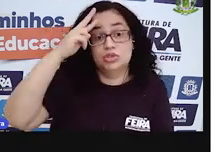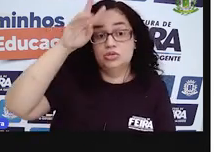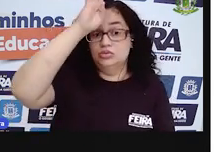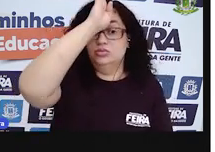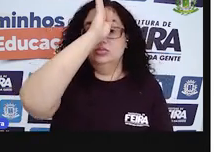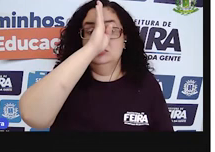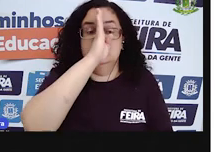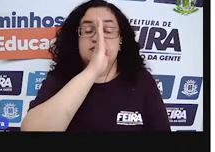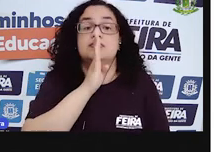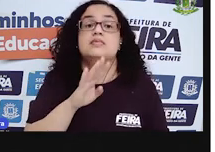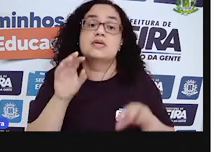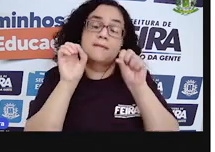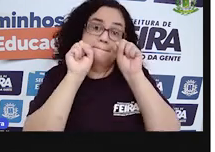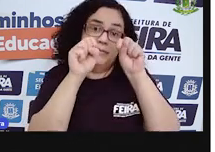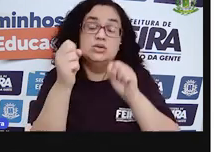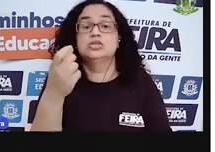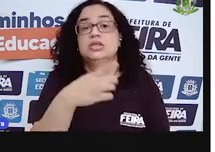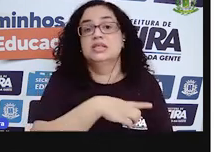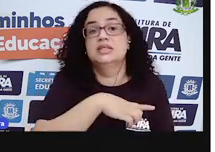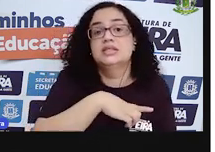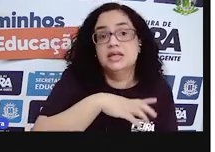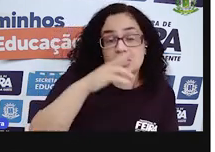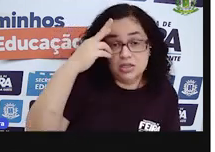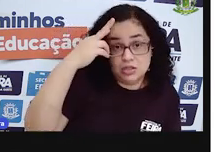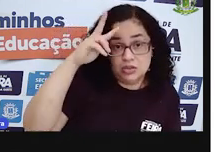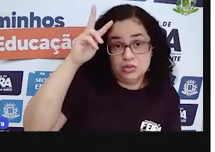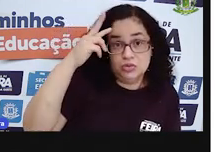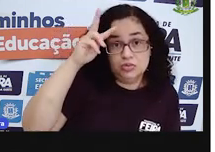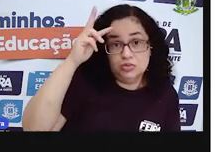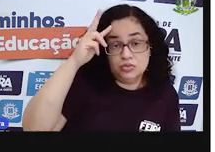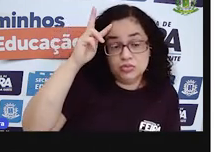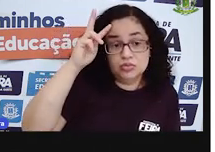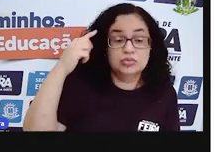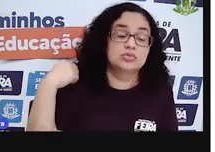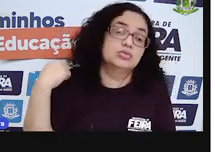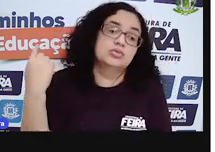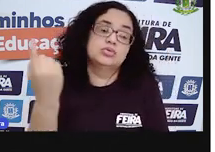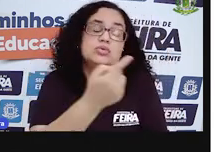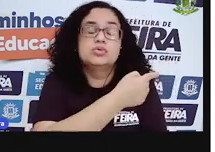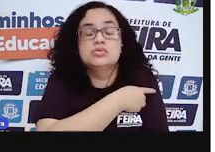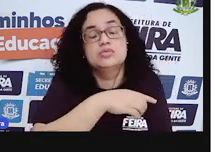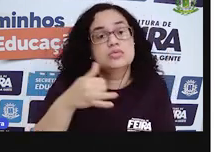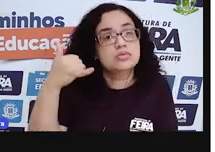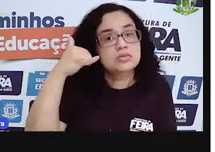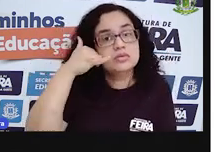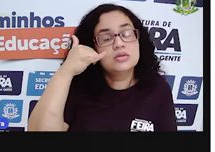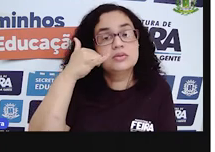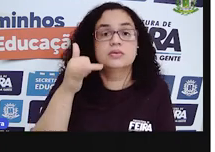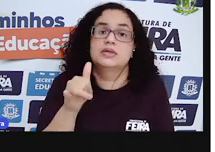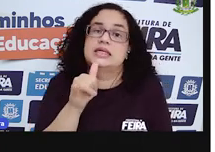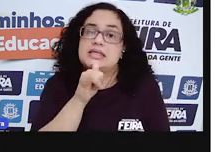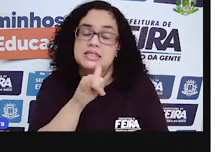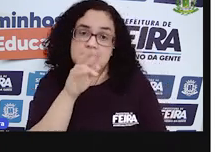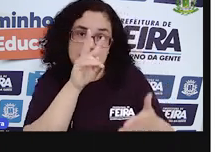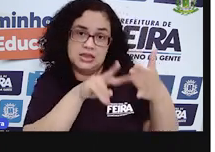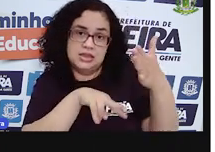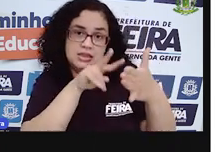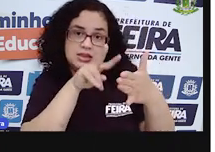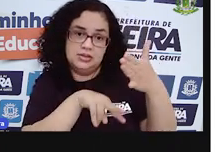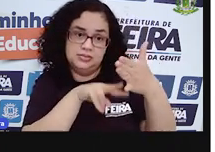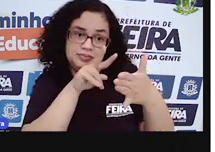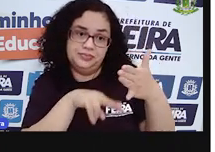gratuitamente e a gente pode ter essa e em quadrinhos em nosso celular por exemplo e